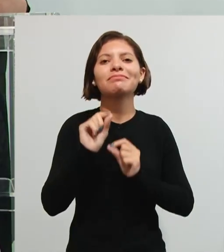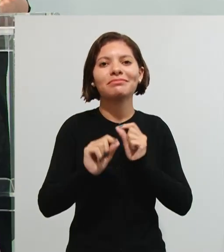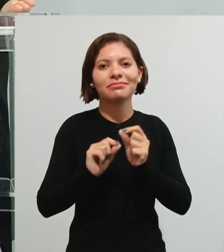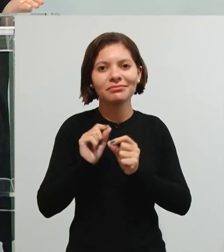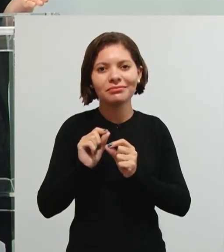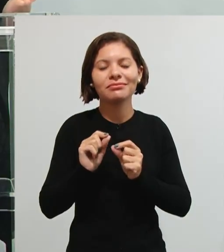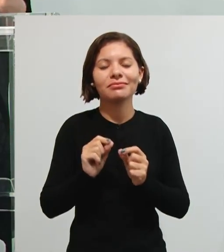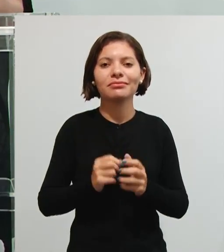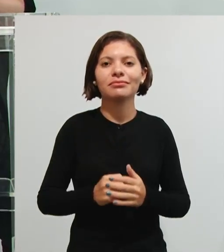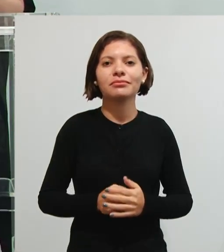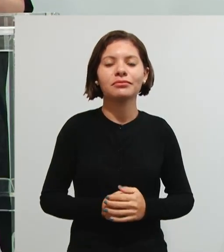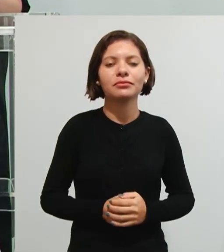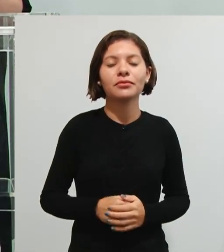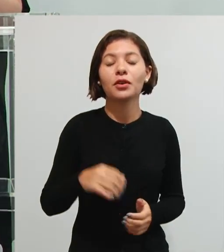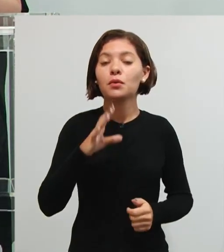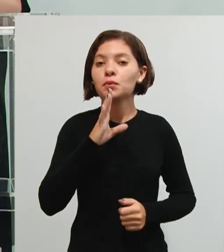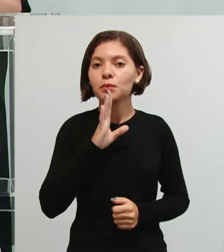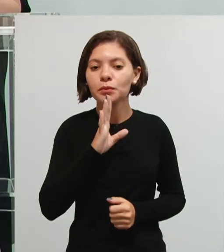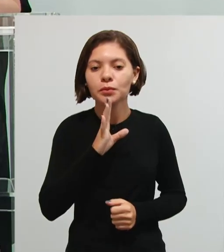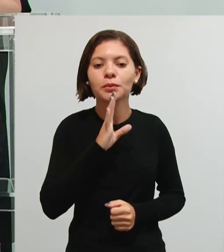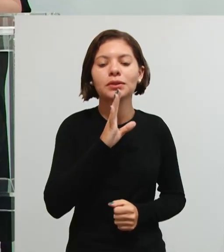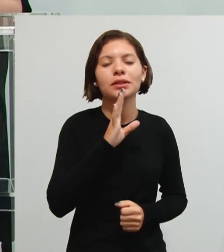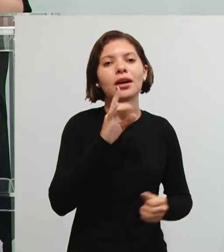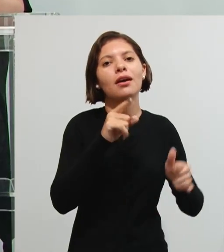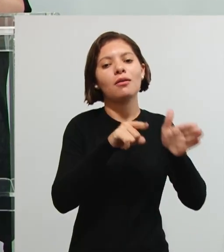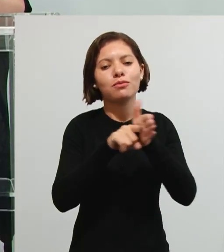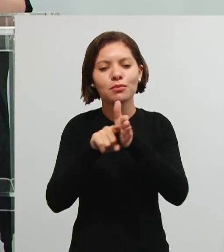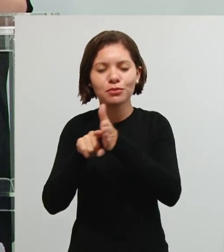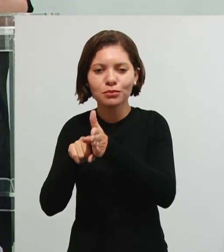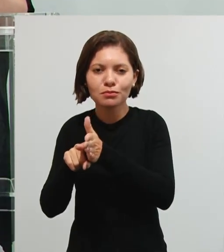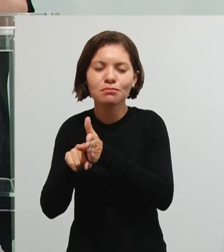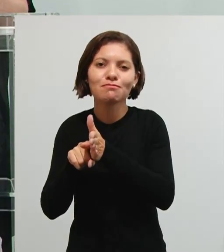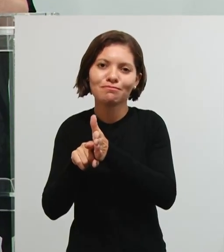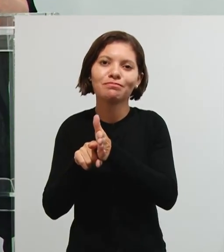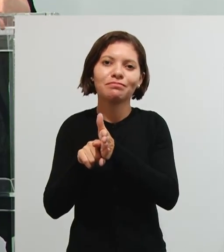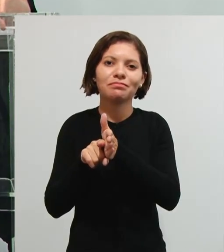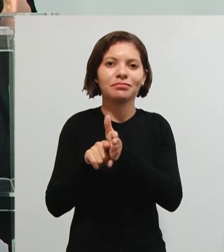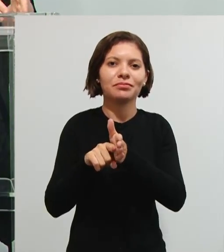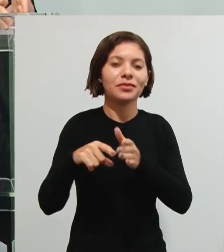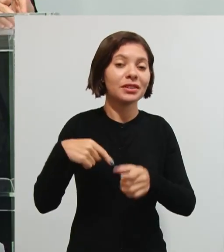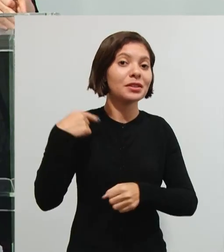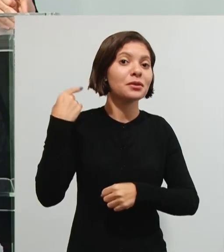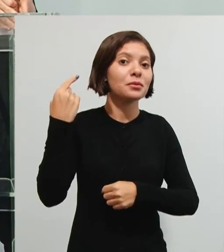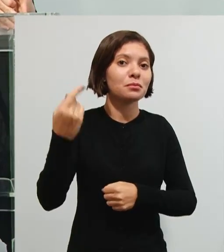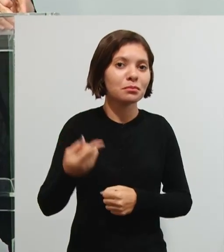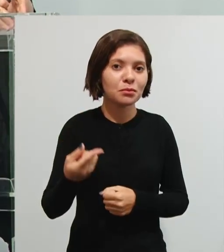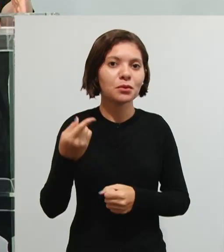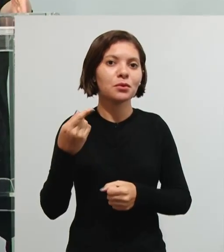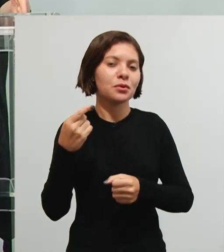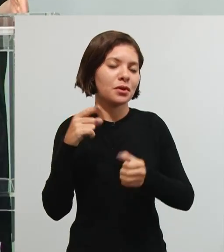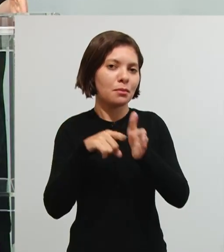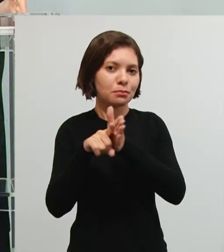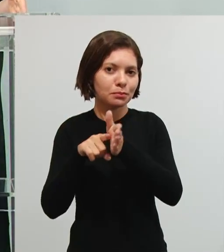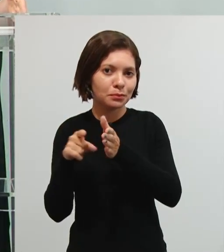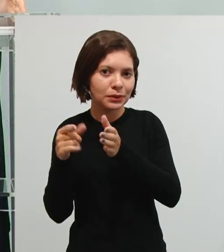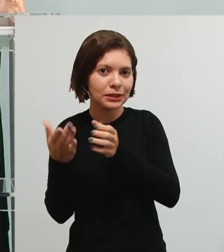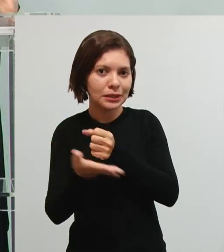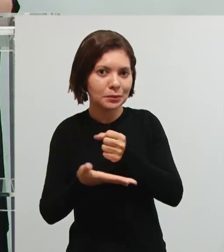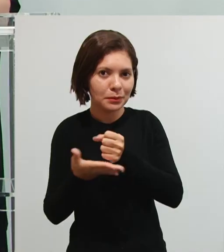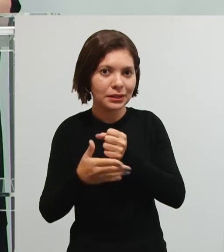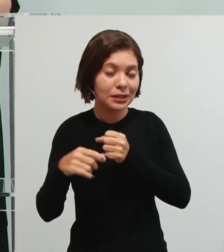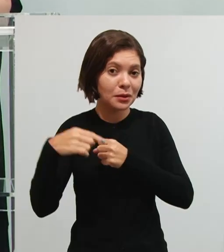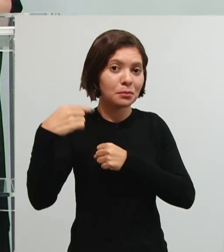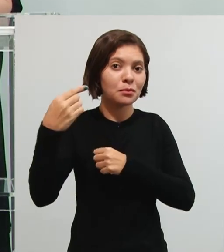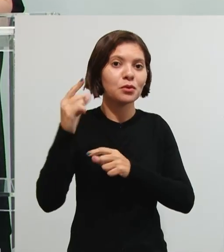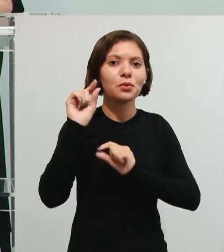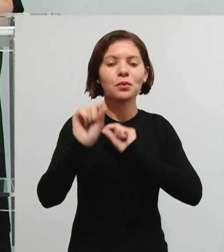daquele universo ali, né, de desenvolvimento de vacinas, que, por fim, a partir dessas pesquisas puras, acabaram